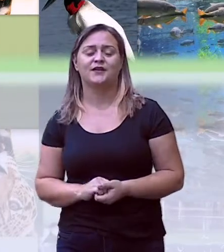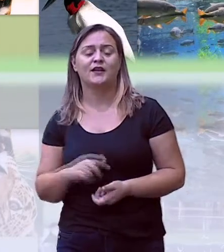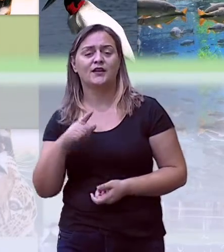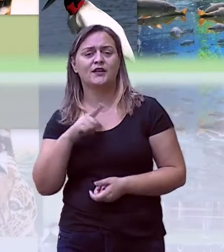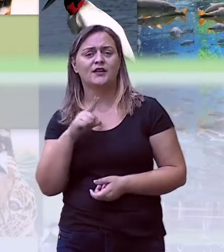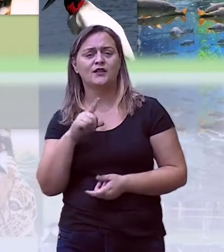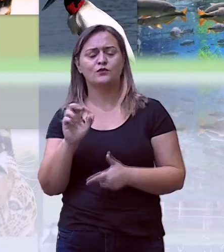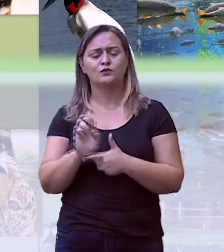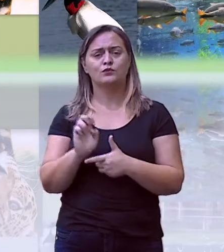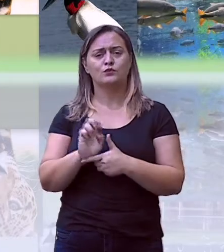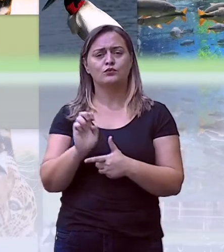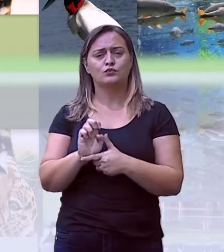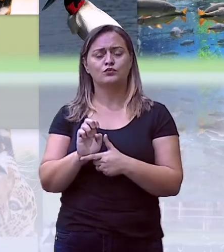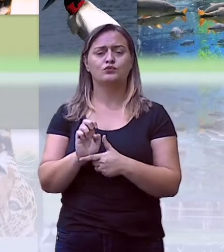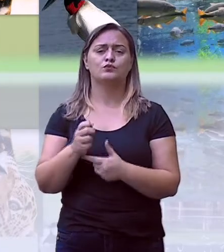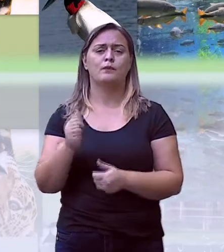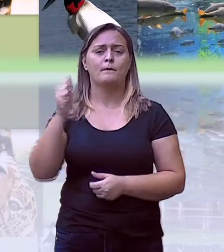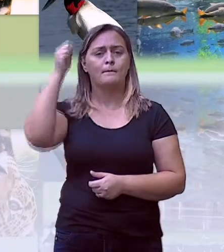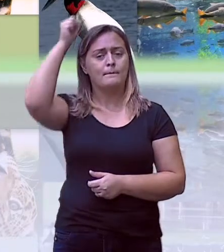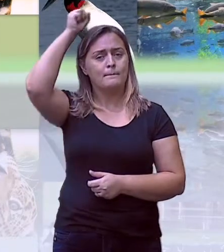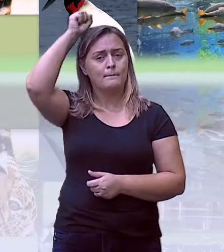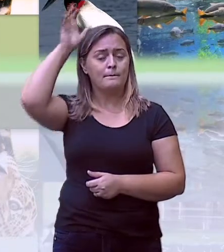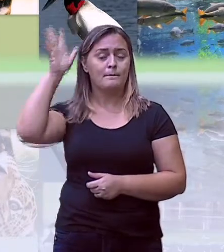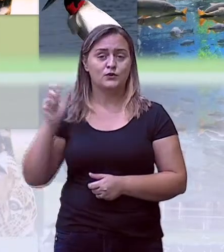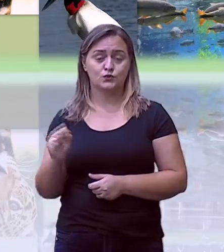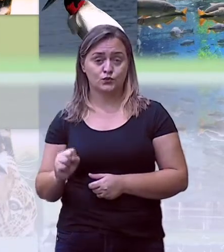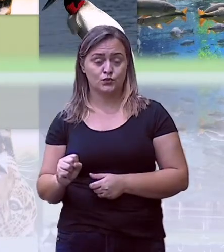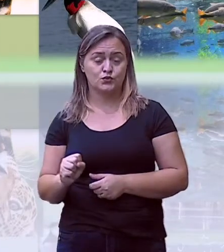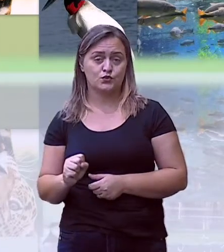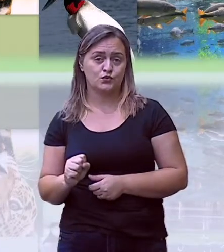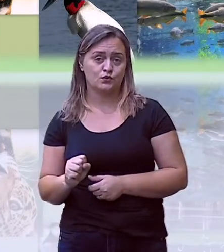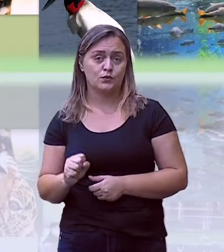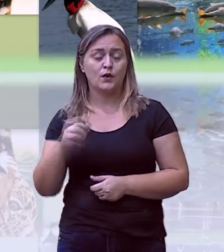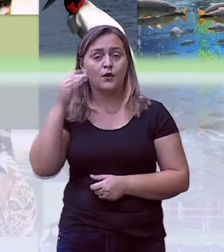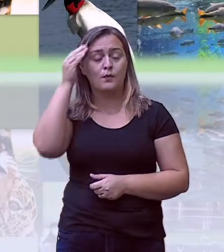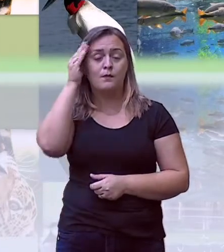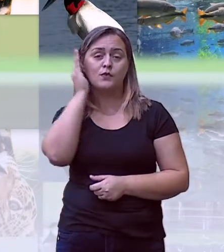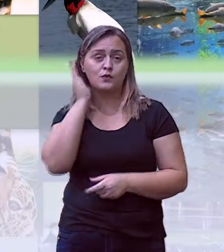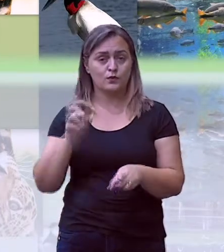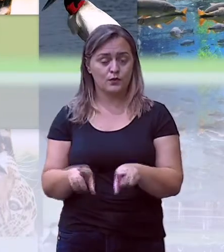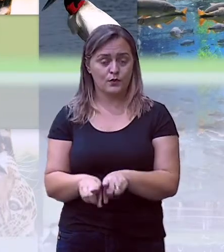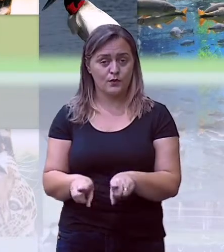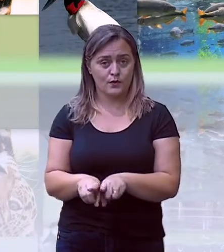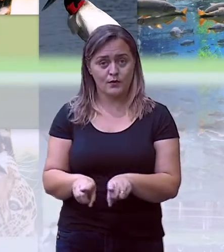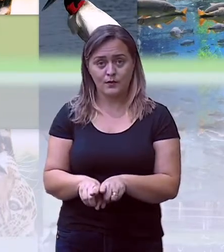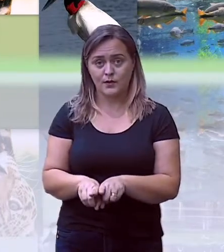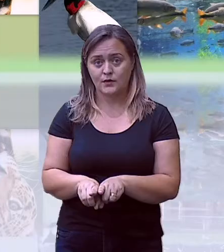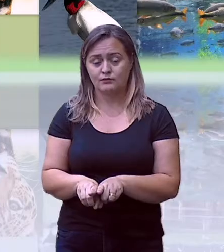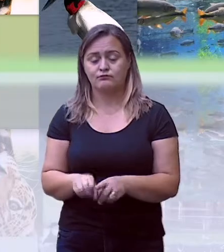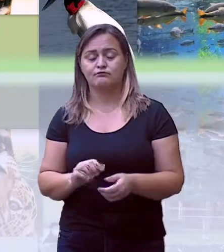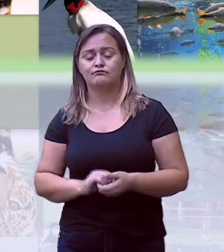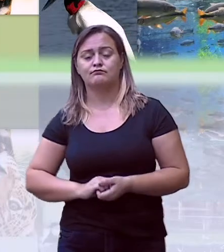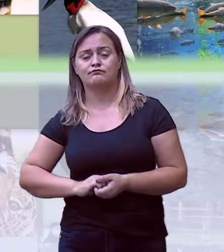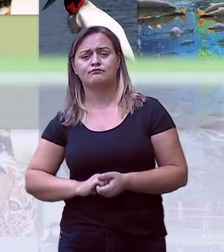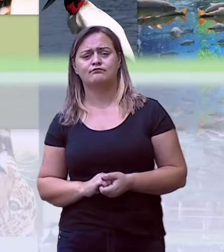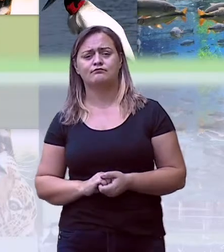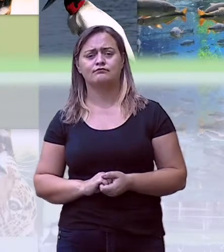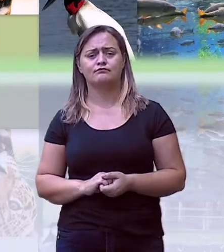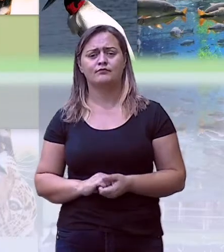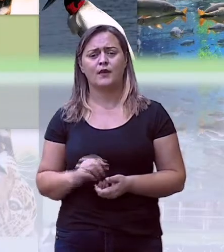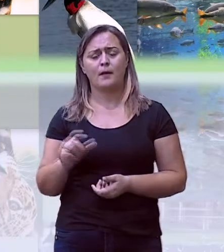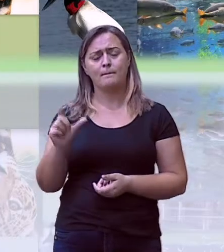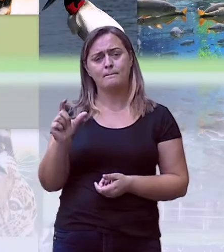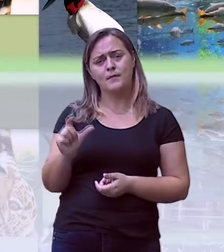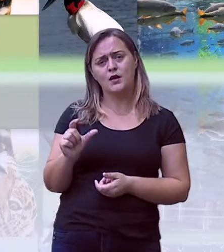Mato Grosso do Sul e ainda uma porção pequena da parte dos países